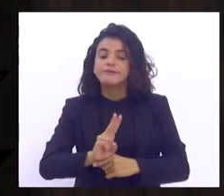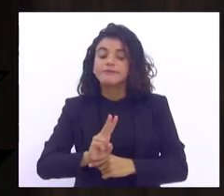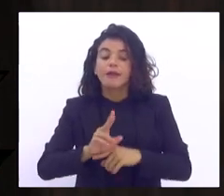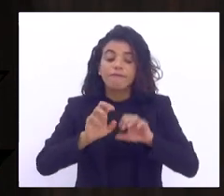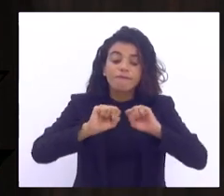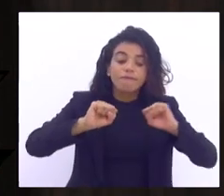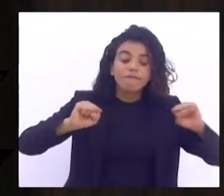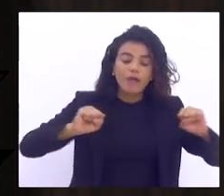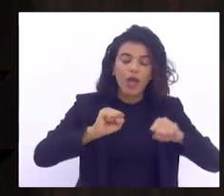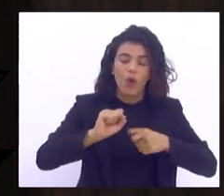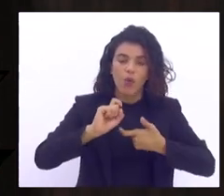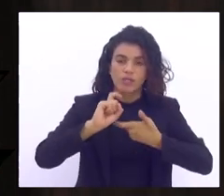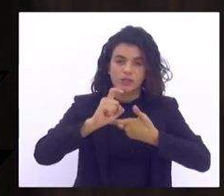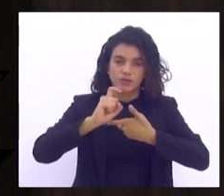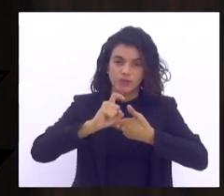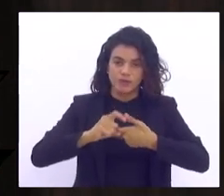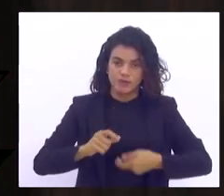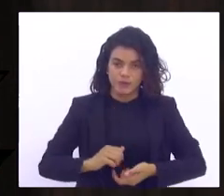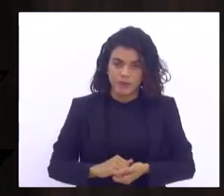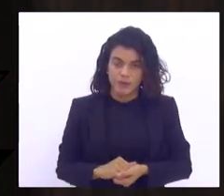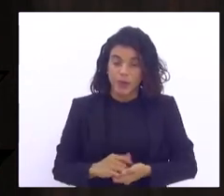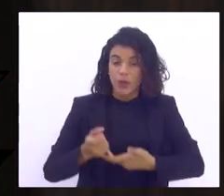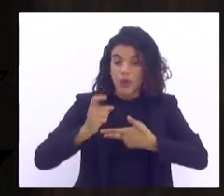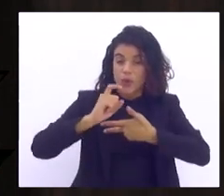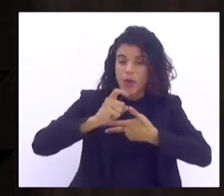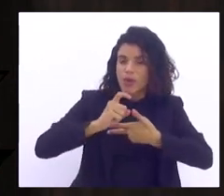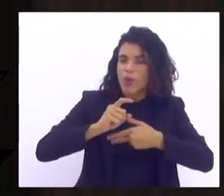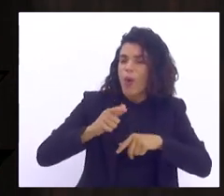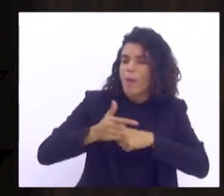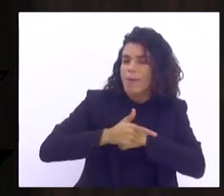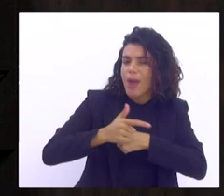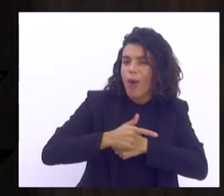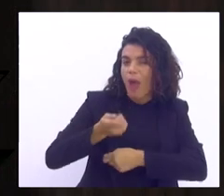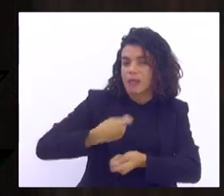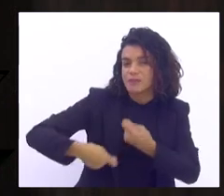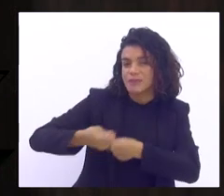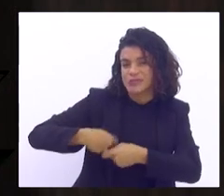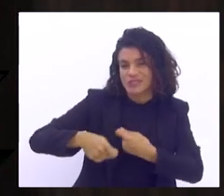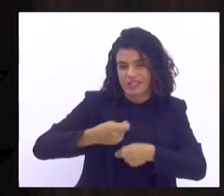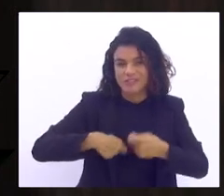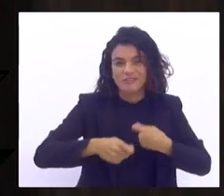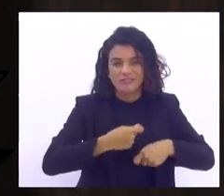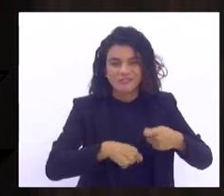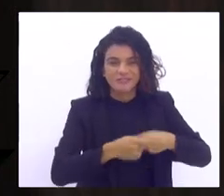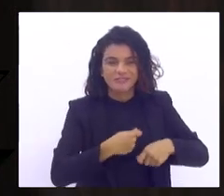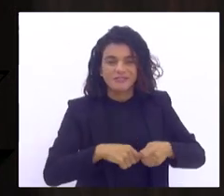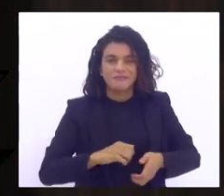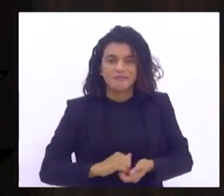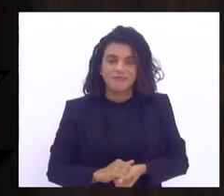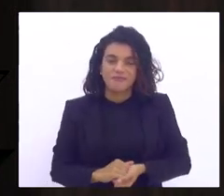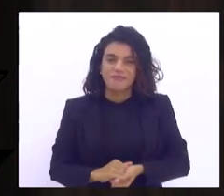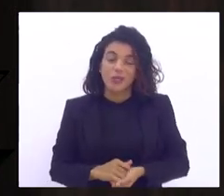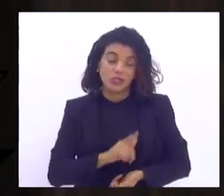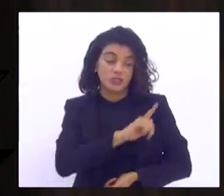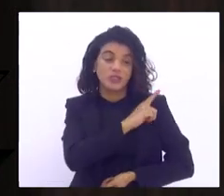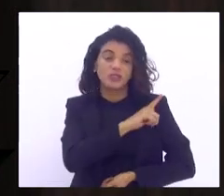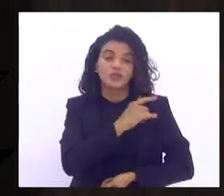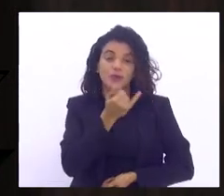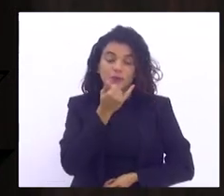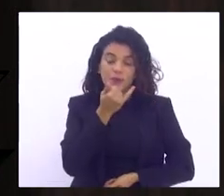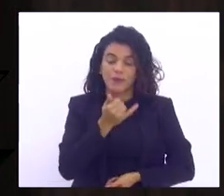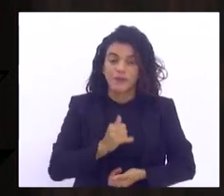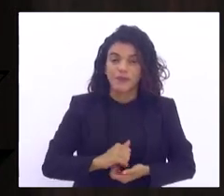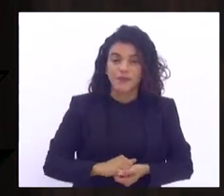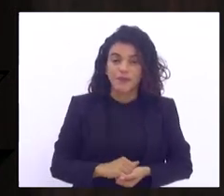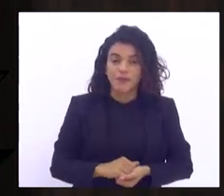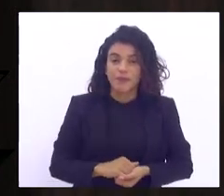assim que funciona também. E executivo faz o papel de administrador, por assim dizer. Pois bem, de gestor, né? Pois bem,